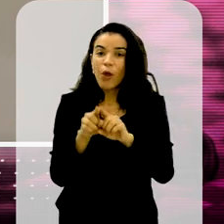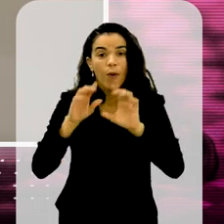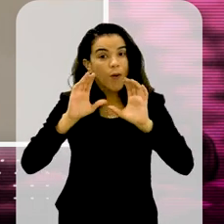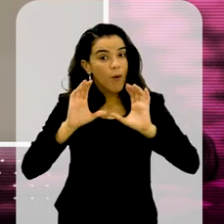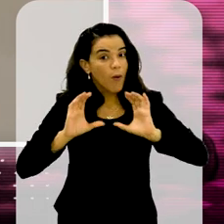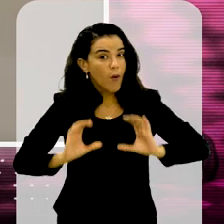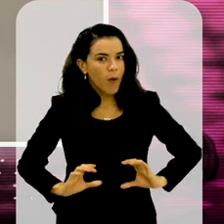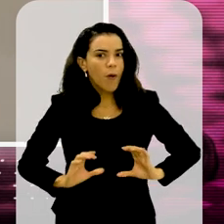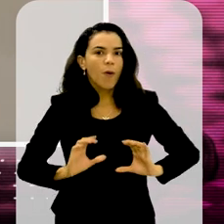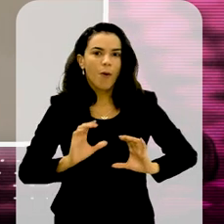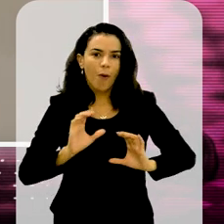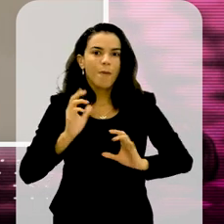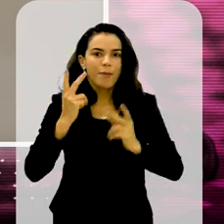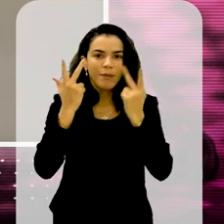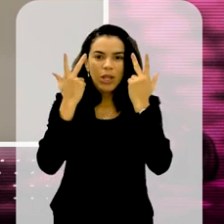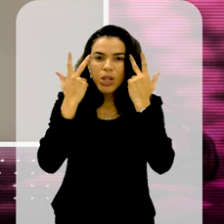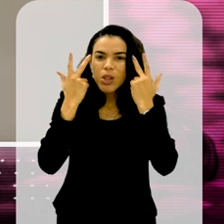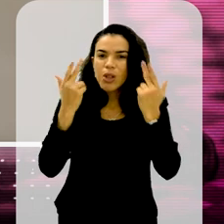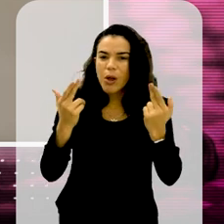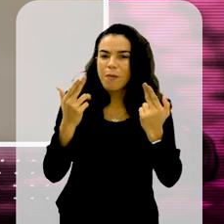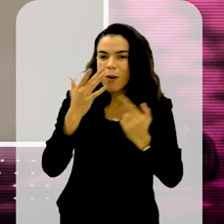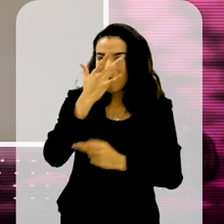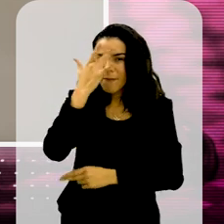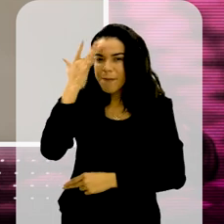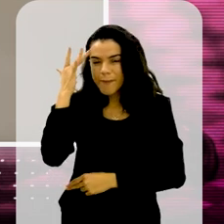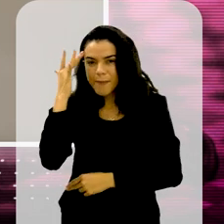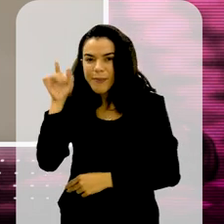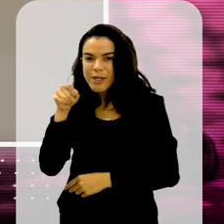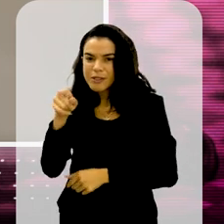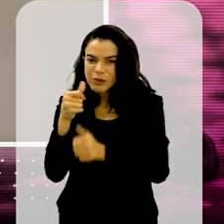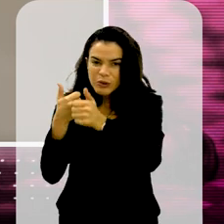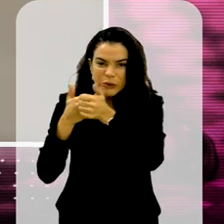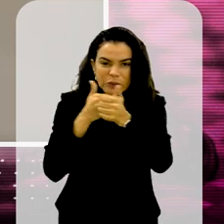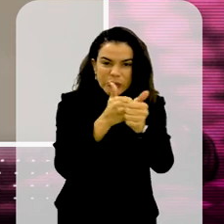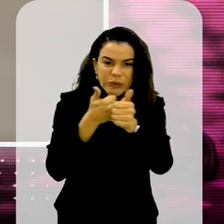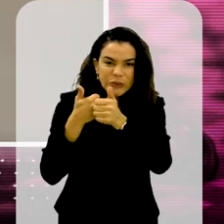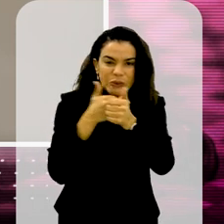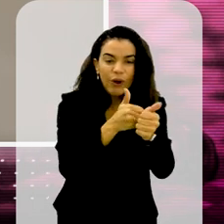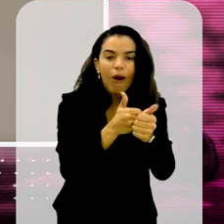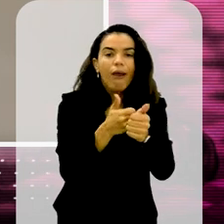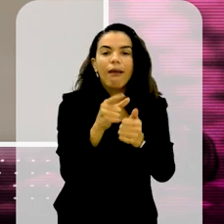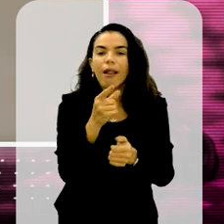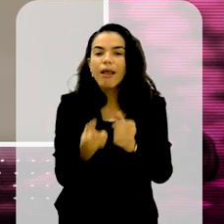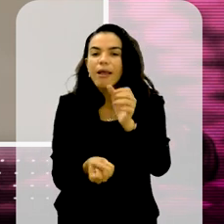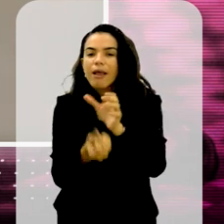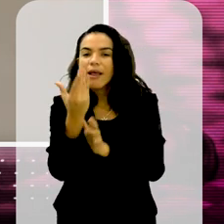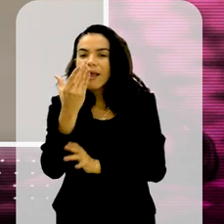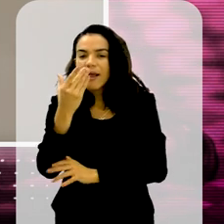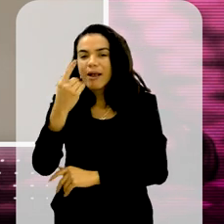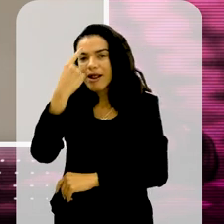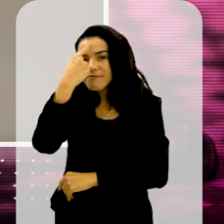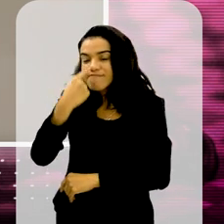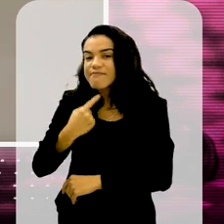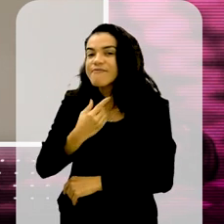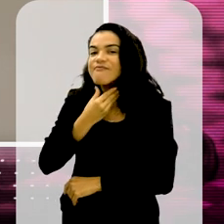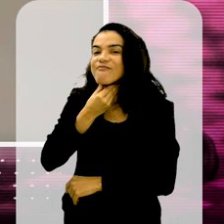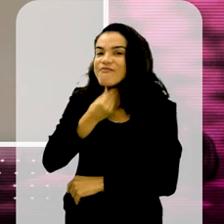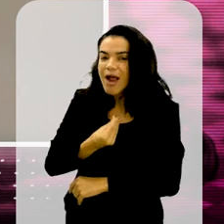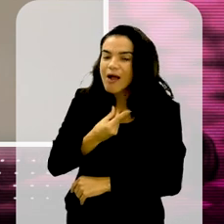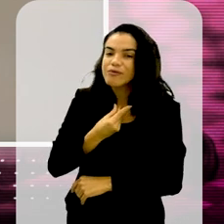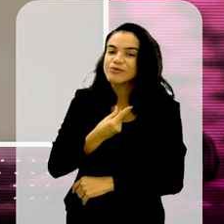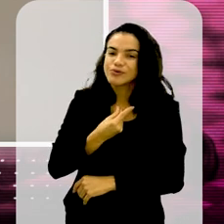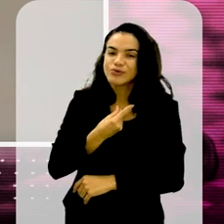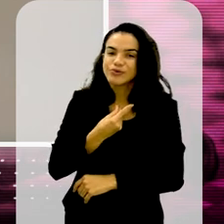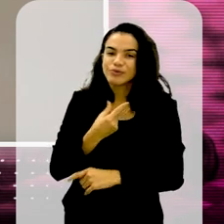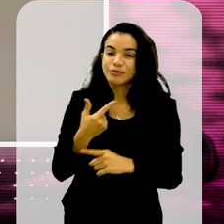o ofensor, né, o agente que pratica o stalking, ele começa a perseguir a vítima e uma vez